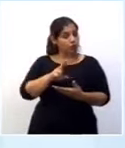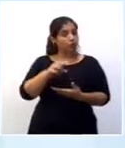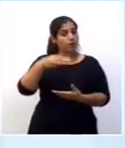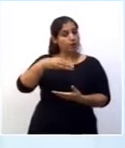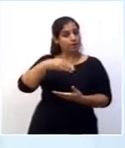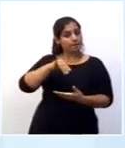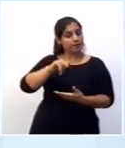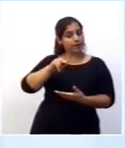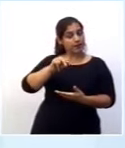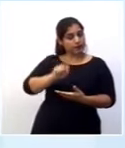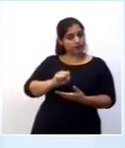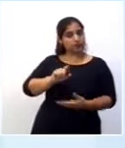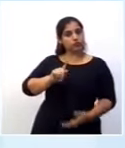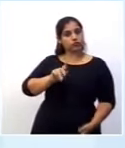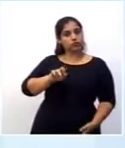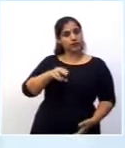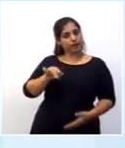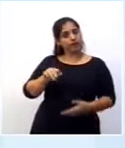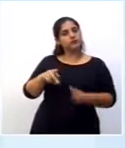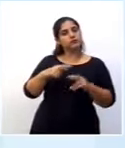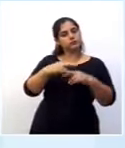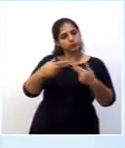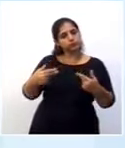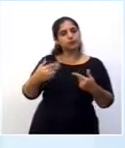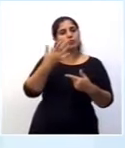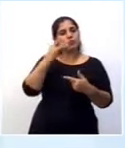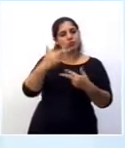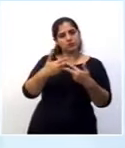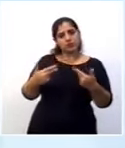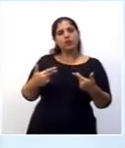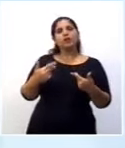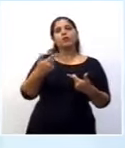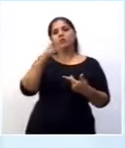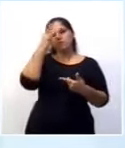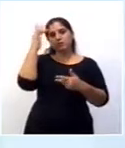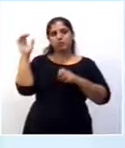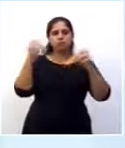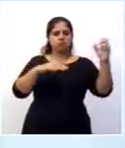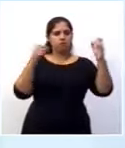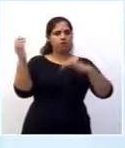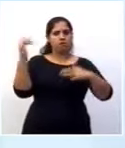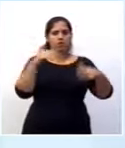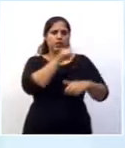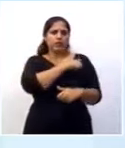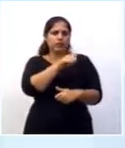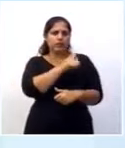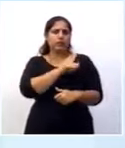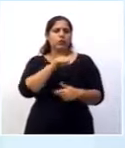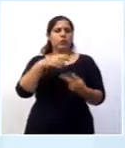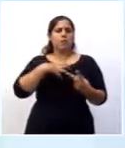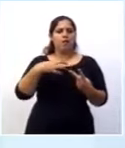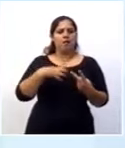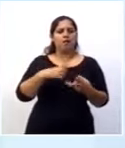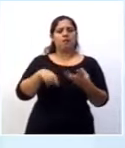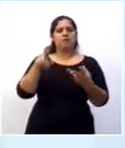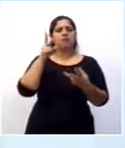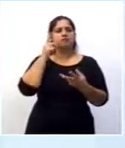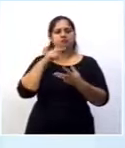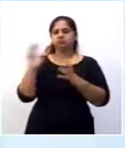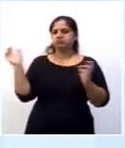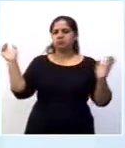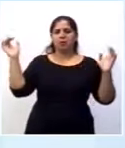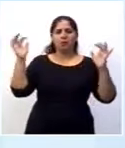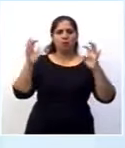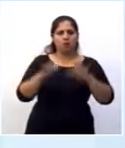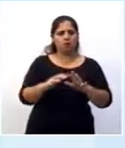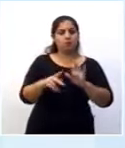Minas Gerais, sendo depois sucedido aí por pessoas vindas do Rio de Janeiro, Bahia, Sergipe,